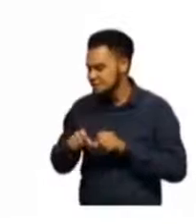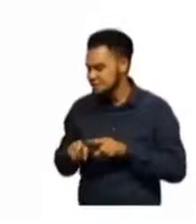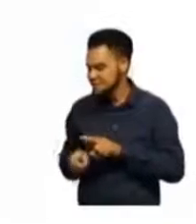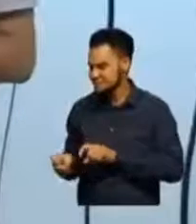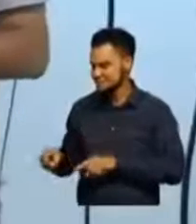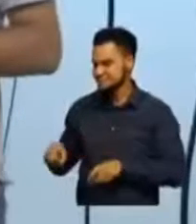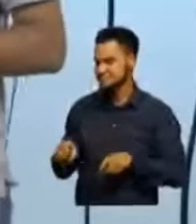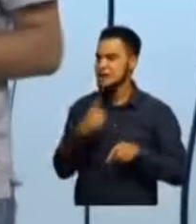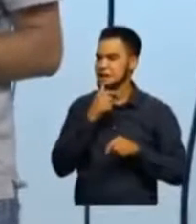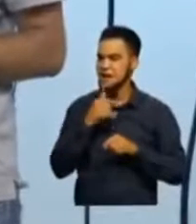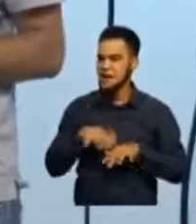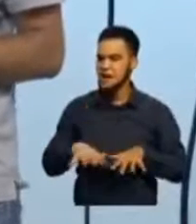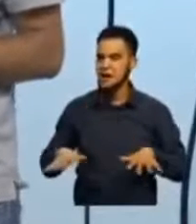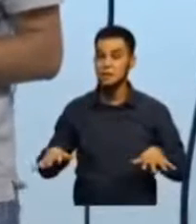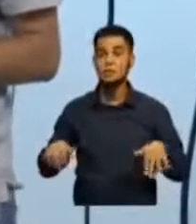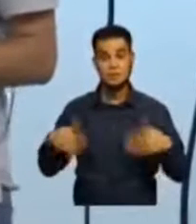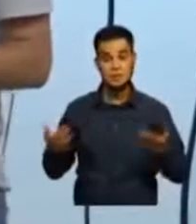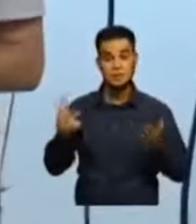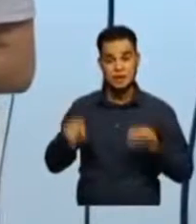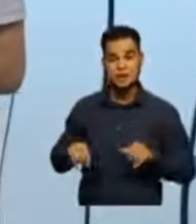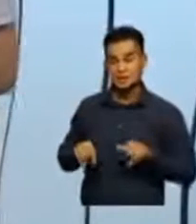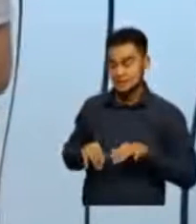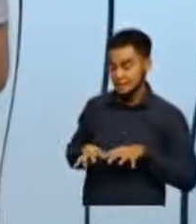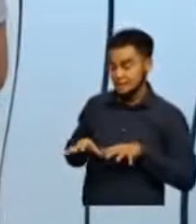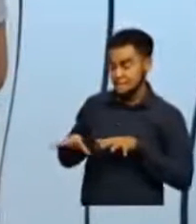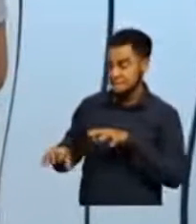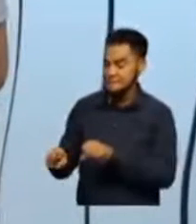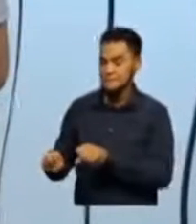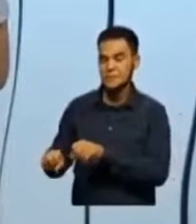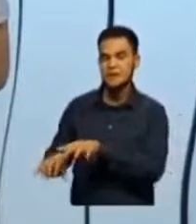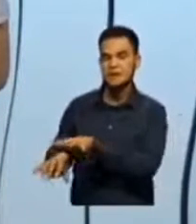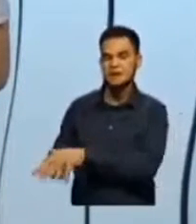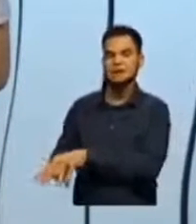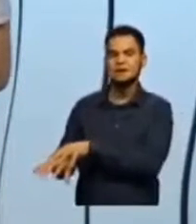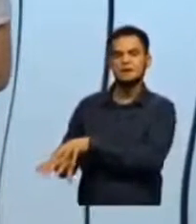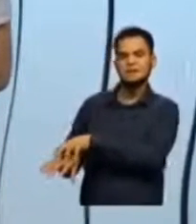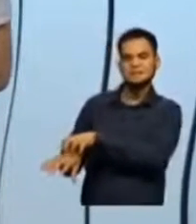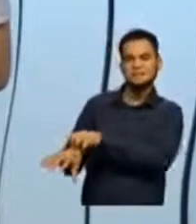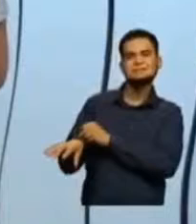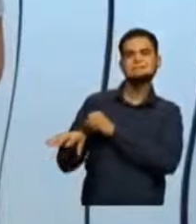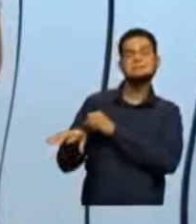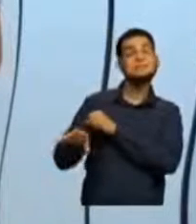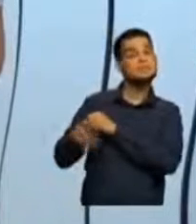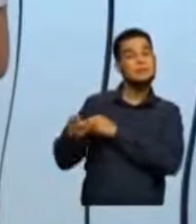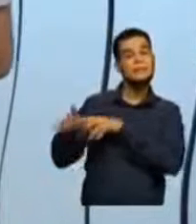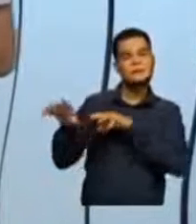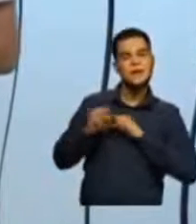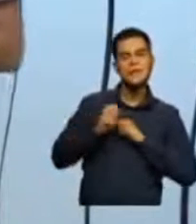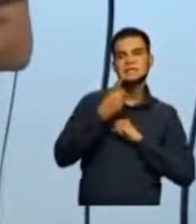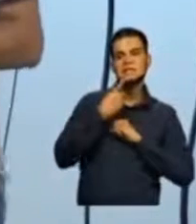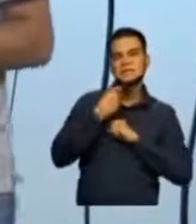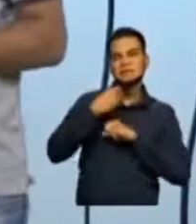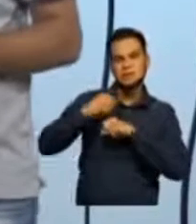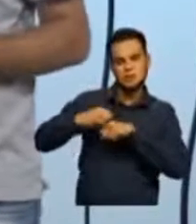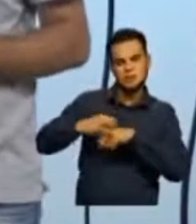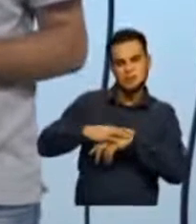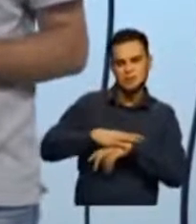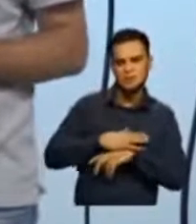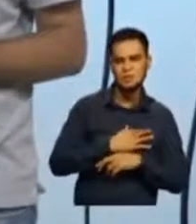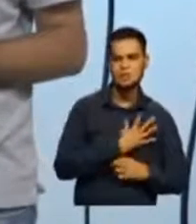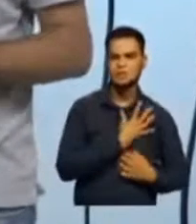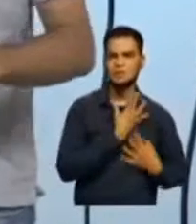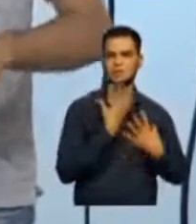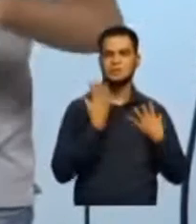vai penetrar diretamente na pele. Feito isso, a cercária cai na corrente sanguínea e volta, então, ao nosso